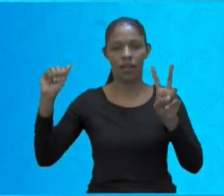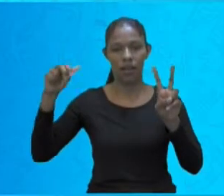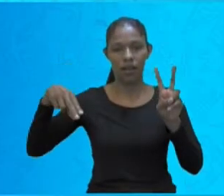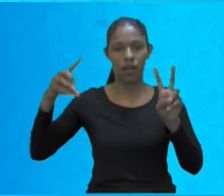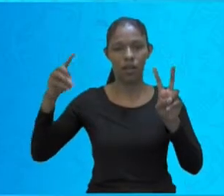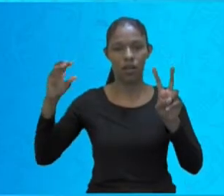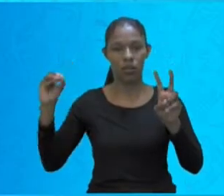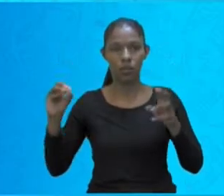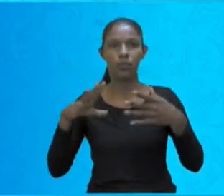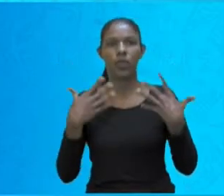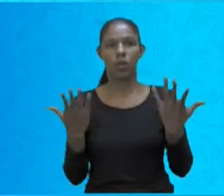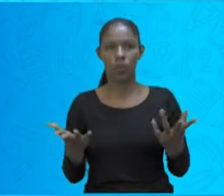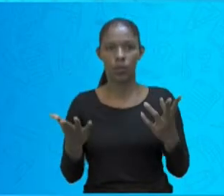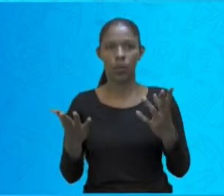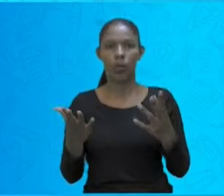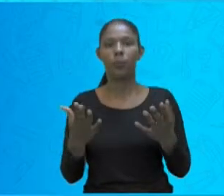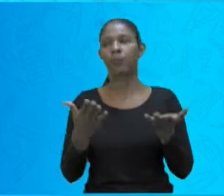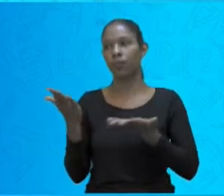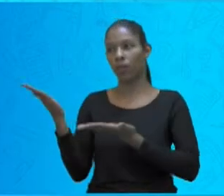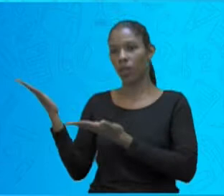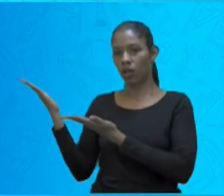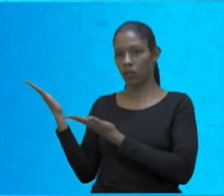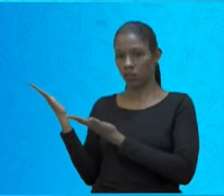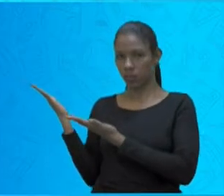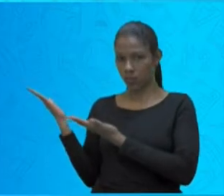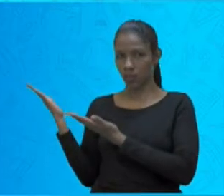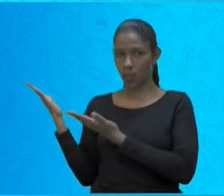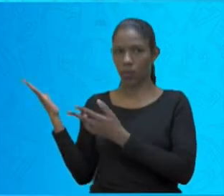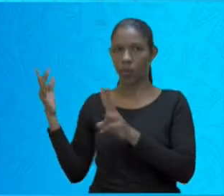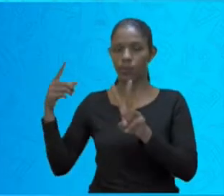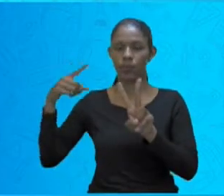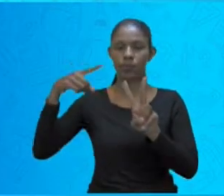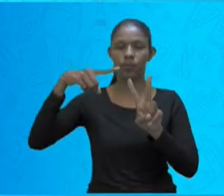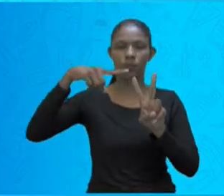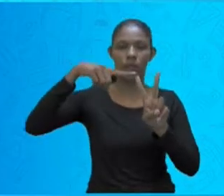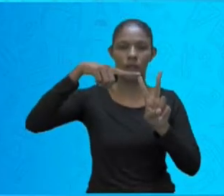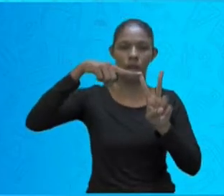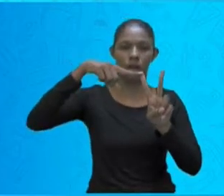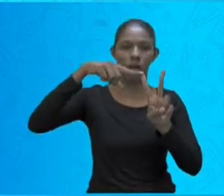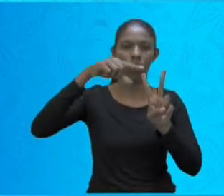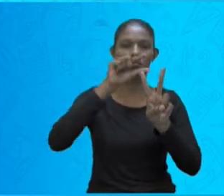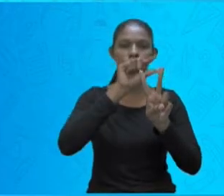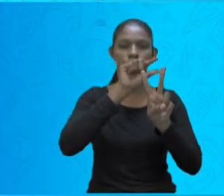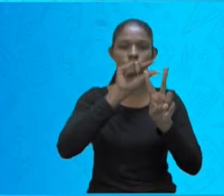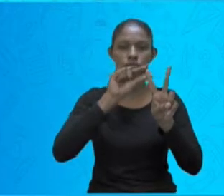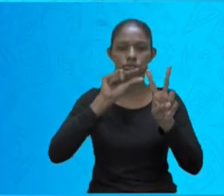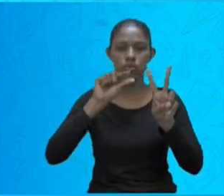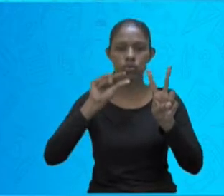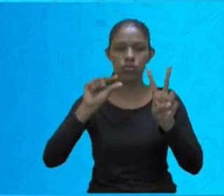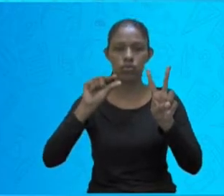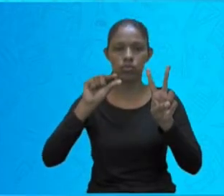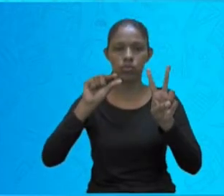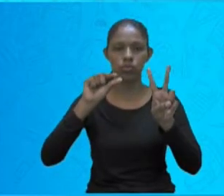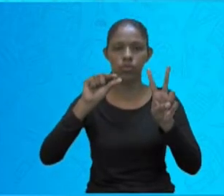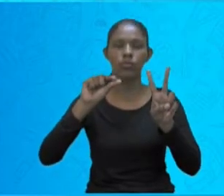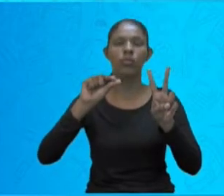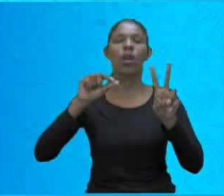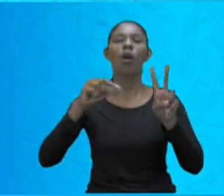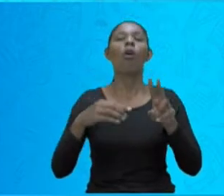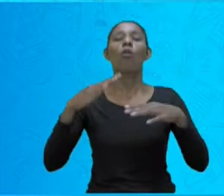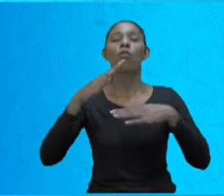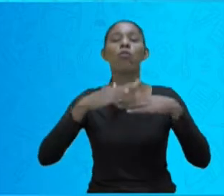da raiz. O sinal da raiz, como vocês sabem, é o radical. Nós temos o número 4, que